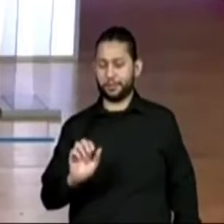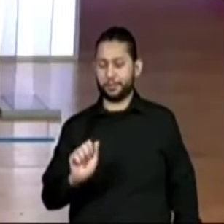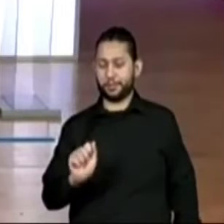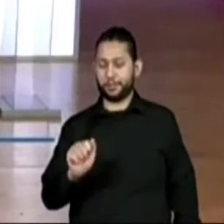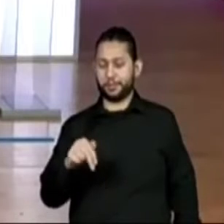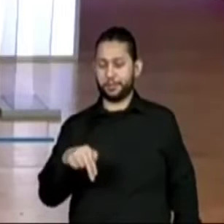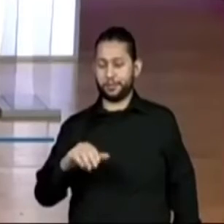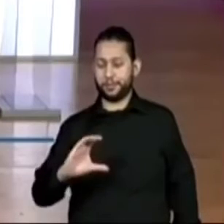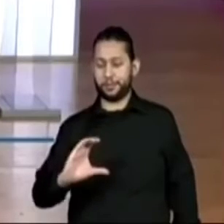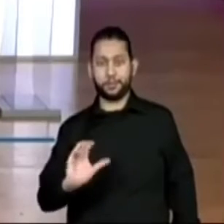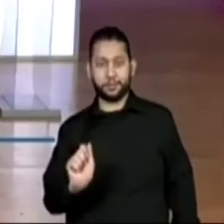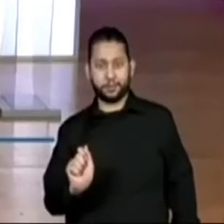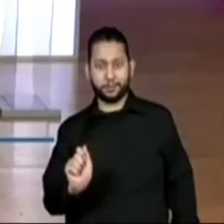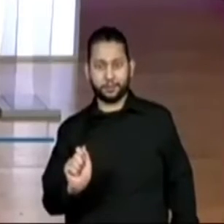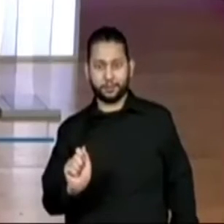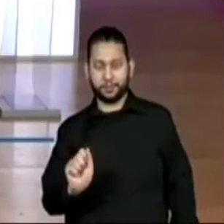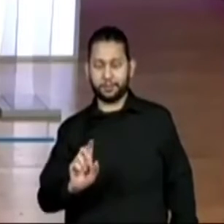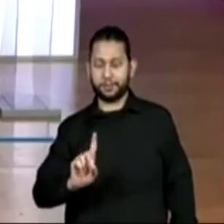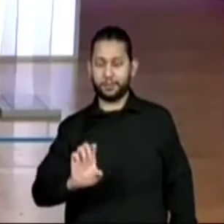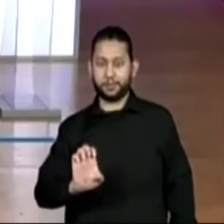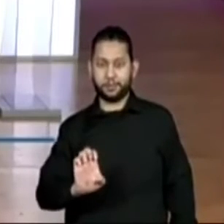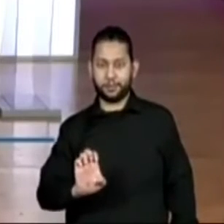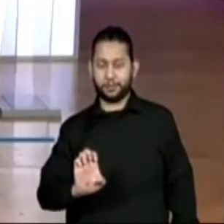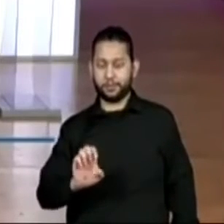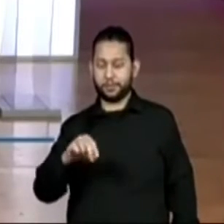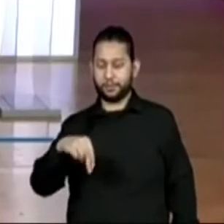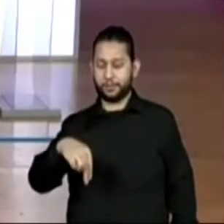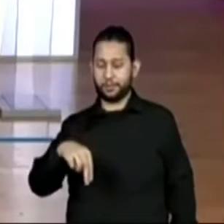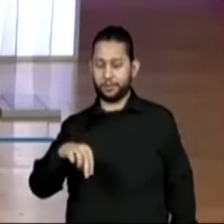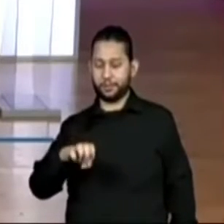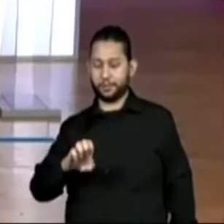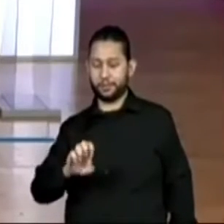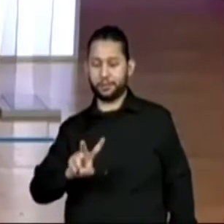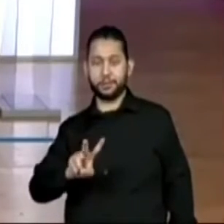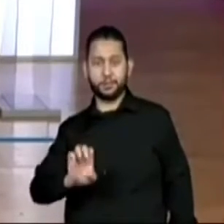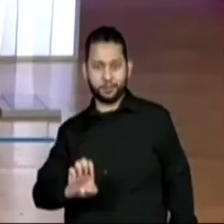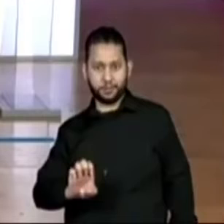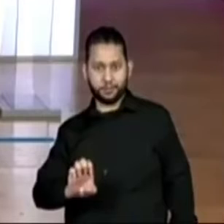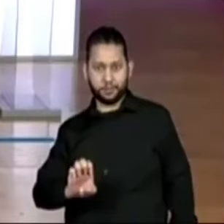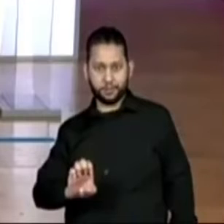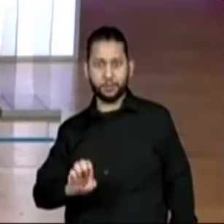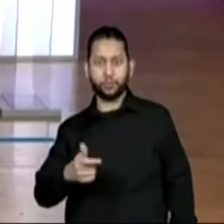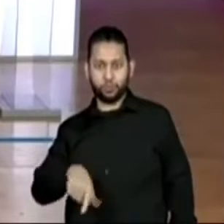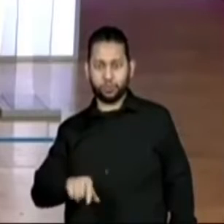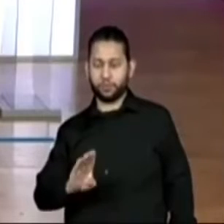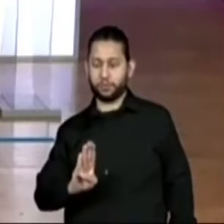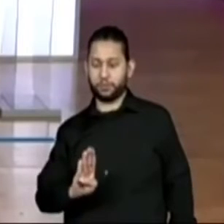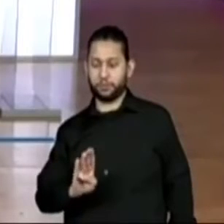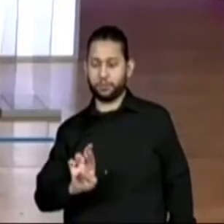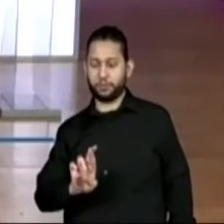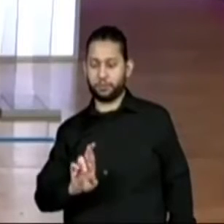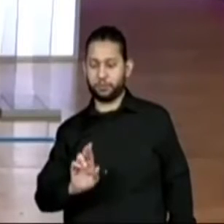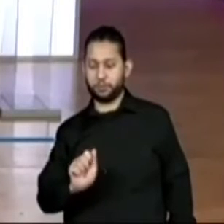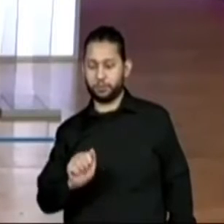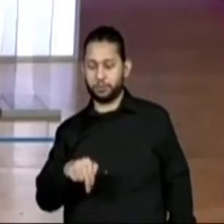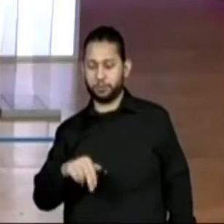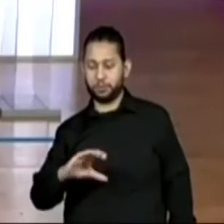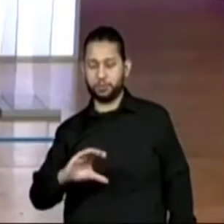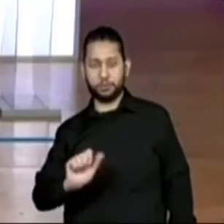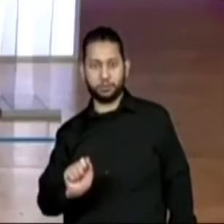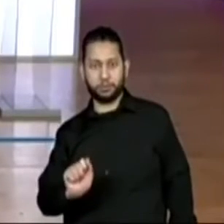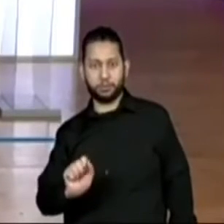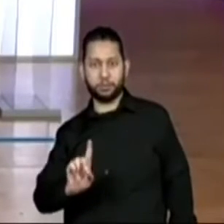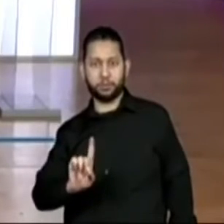pessoal? Sim, a professora Ivone está respondendo. Eles já conhecem esse conto. A aluna Alice